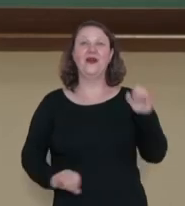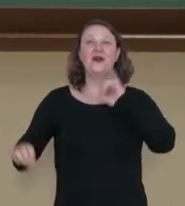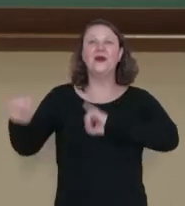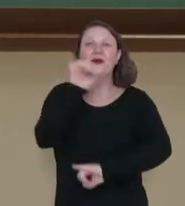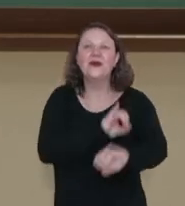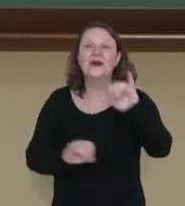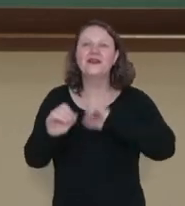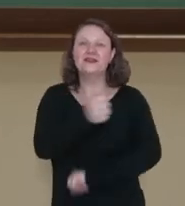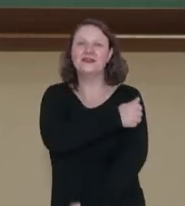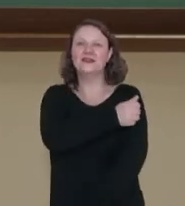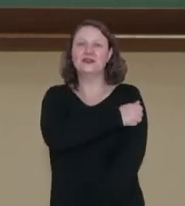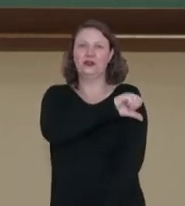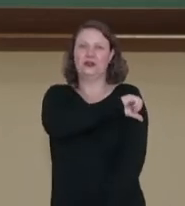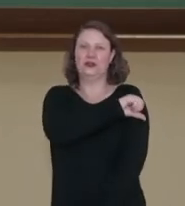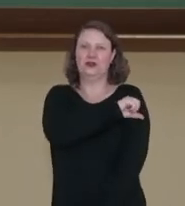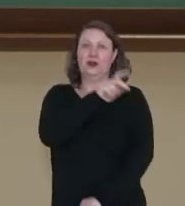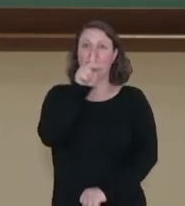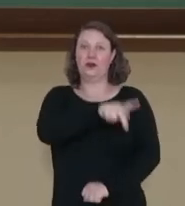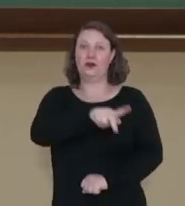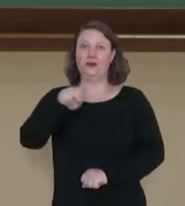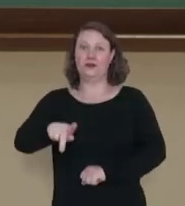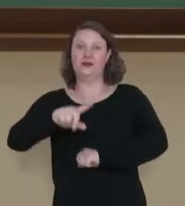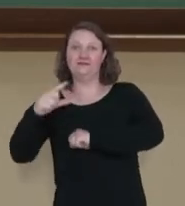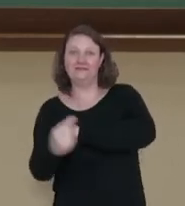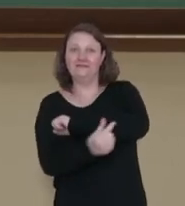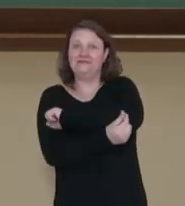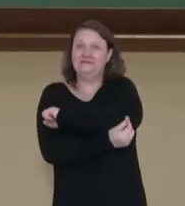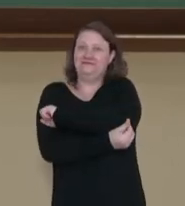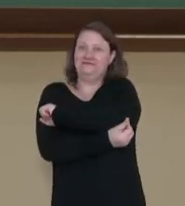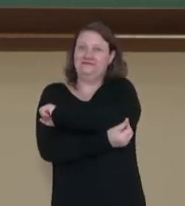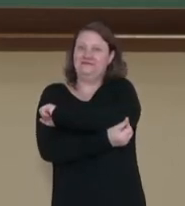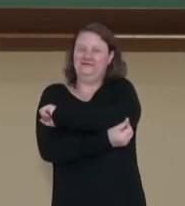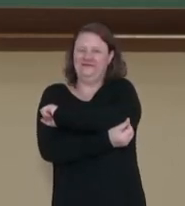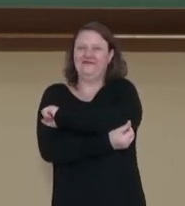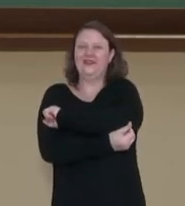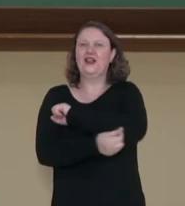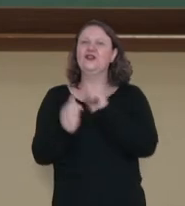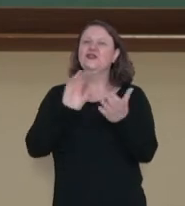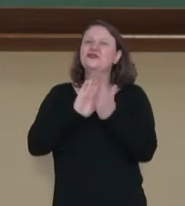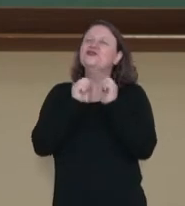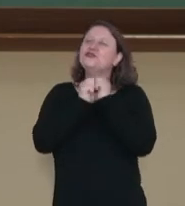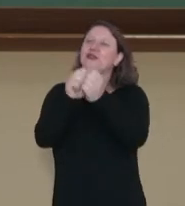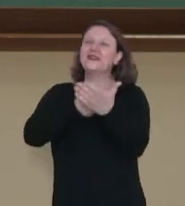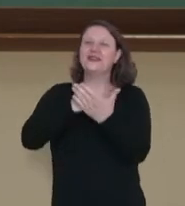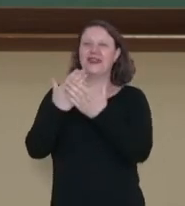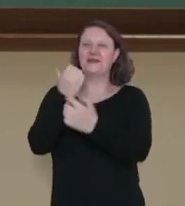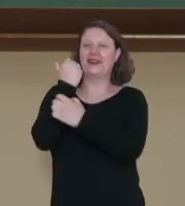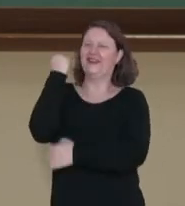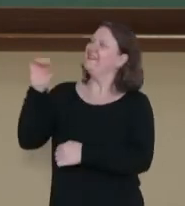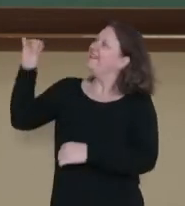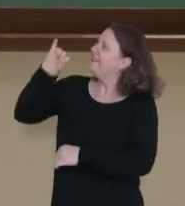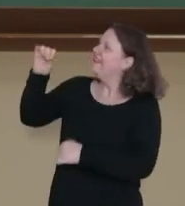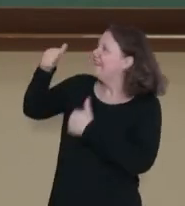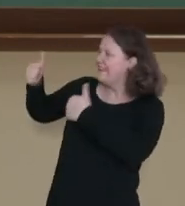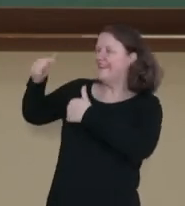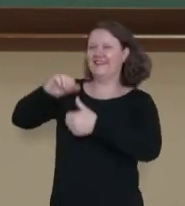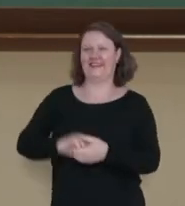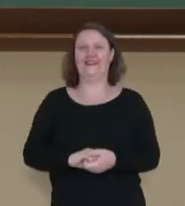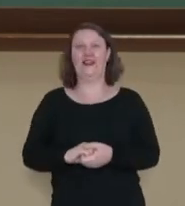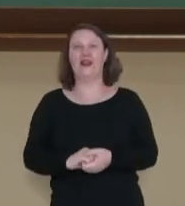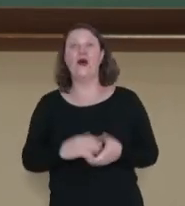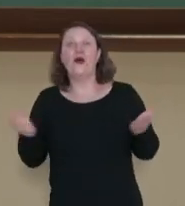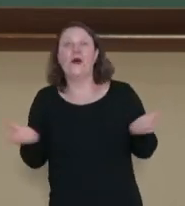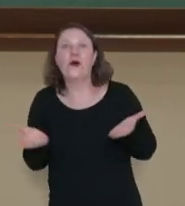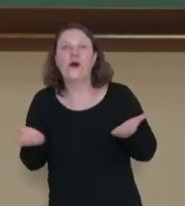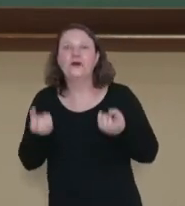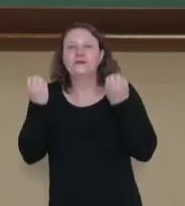Olá, estudantes do nono ano. Eu sou a professora Ariane Lopes. Conosco, a nossa intérprete, Cláudia. E hoje nós vamos falar